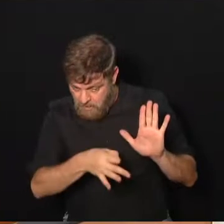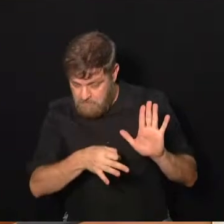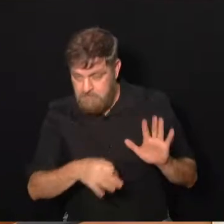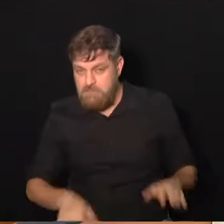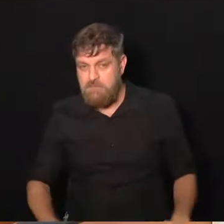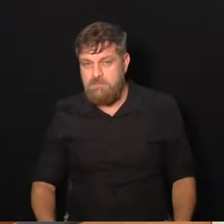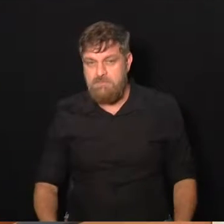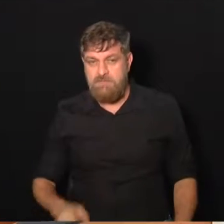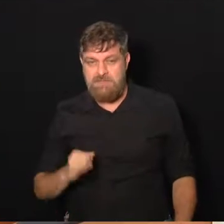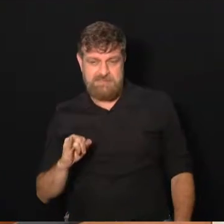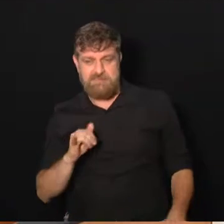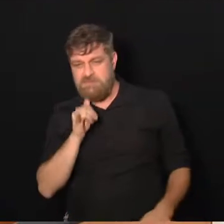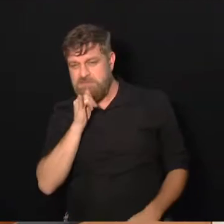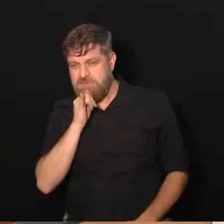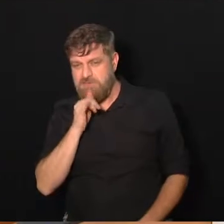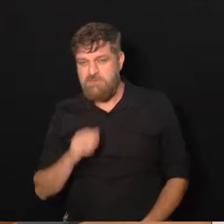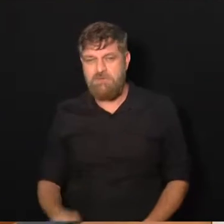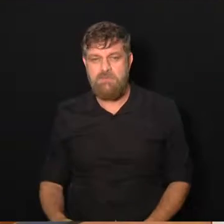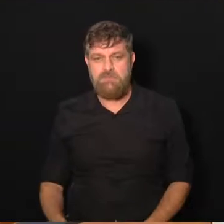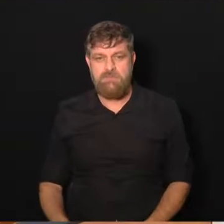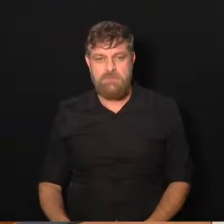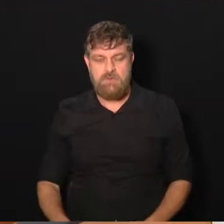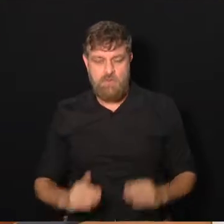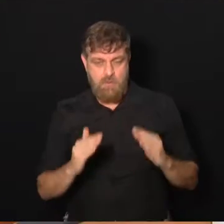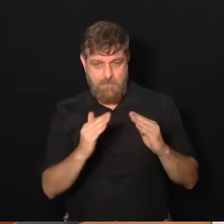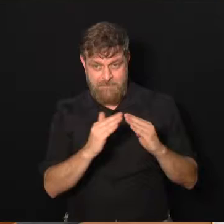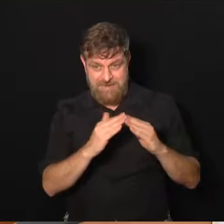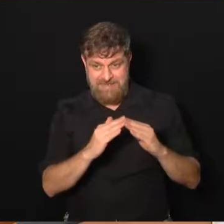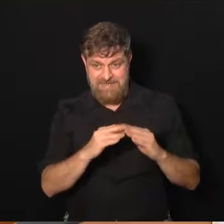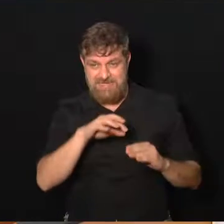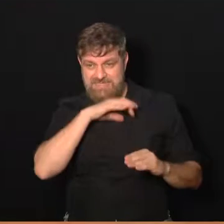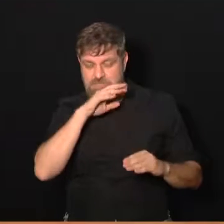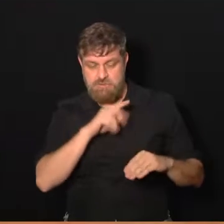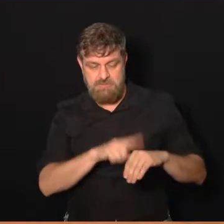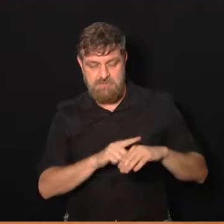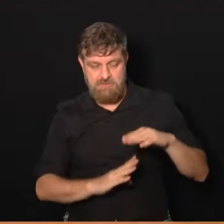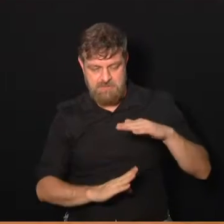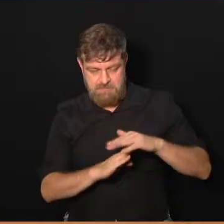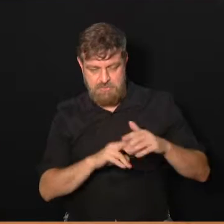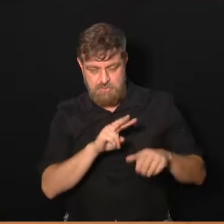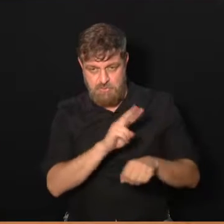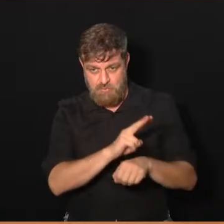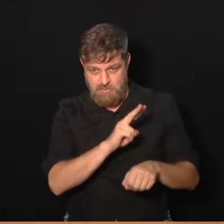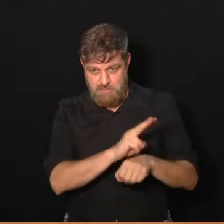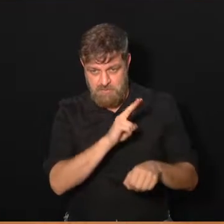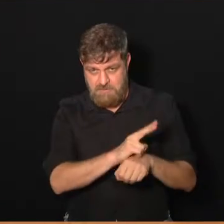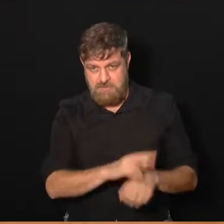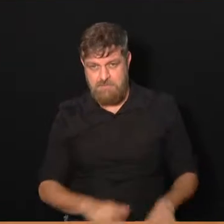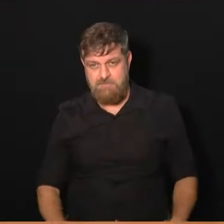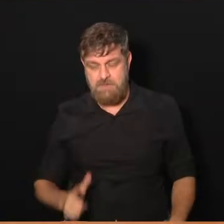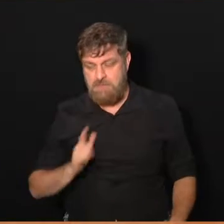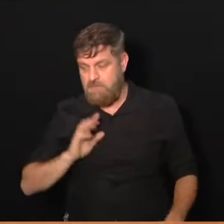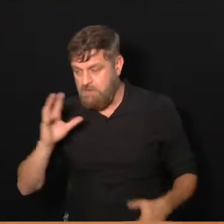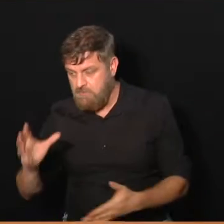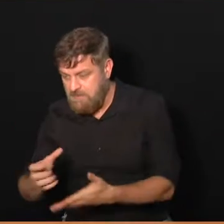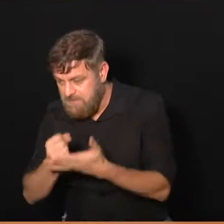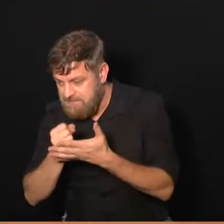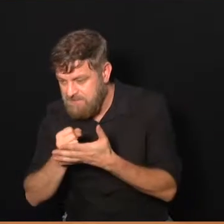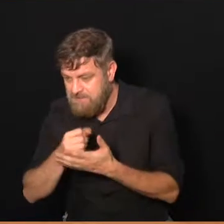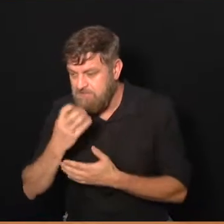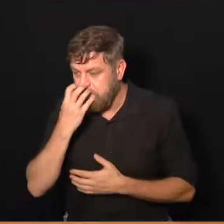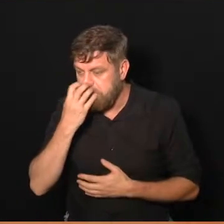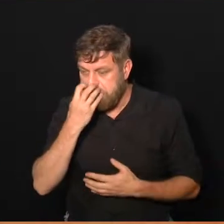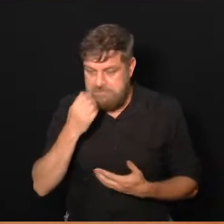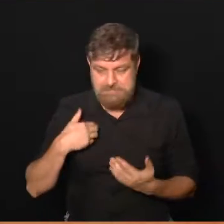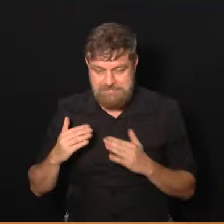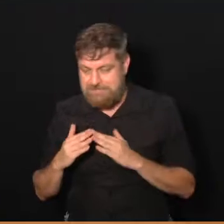quer dizer, se eu for contratar um lar temporário, é uma expressão bastante comum na causa animal, né? Eu resgato um cachorro, eu não posso deixá-lo